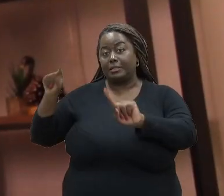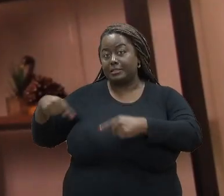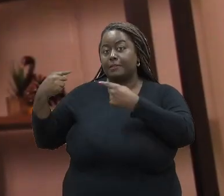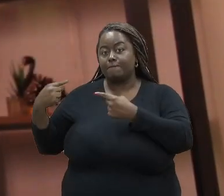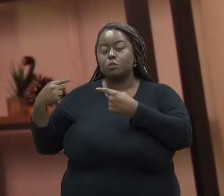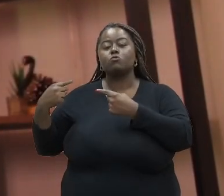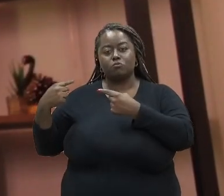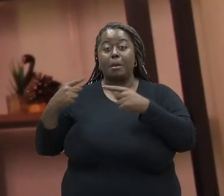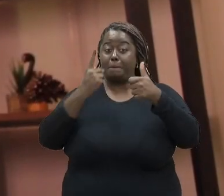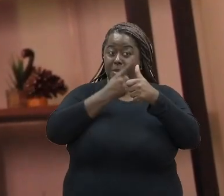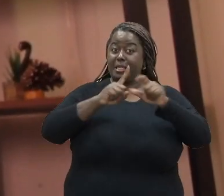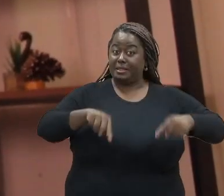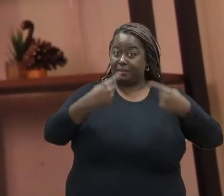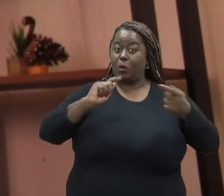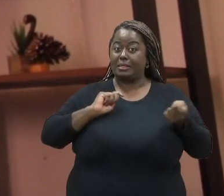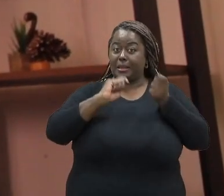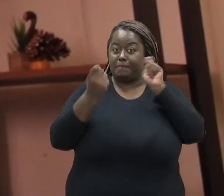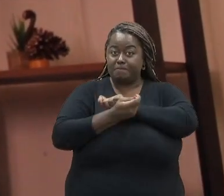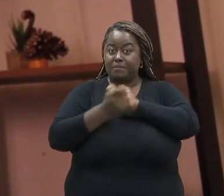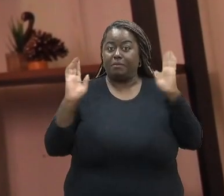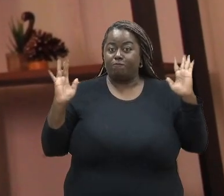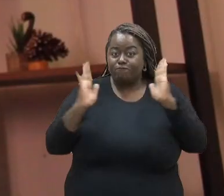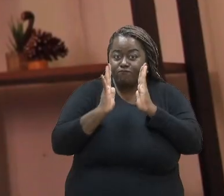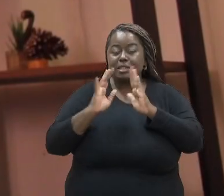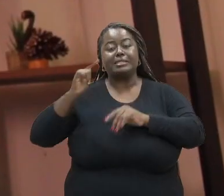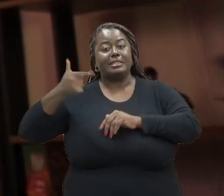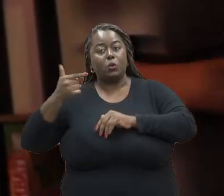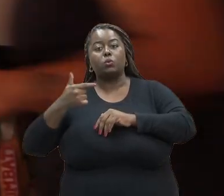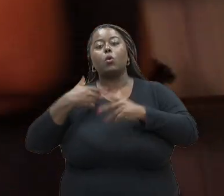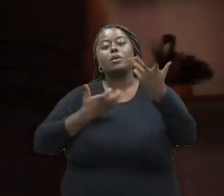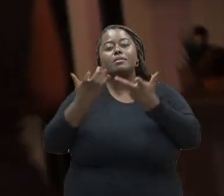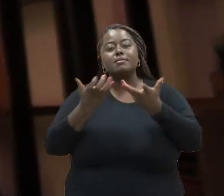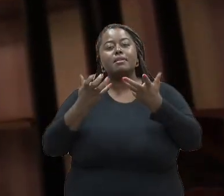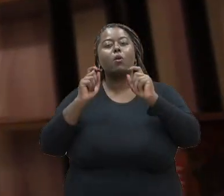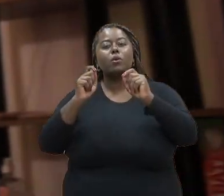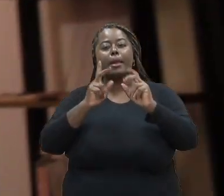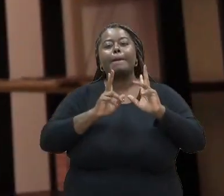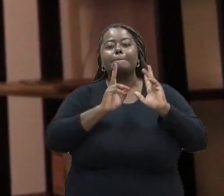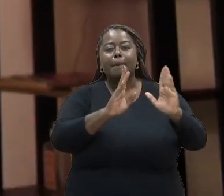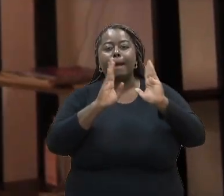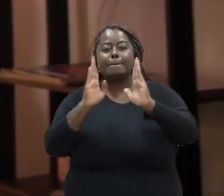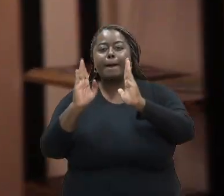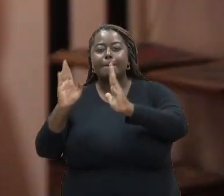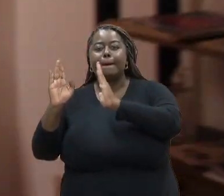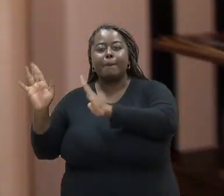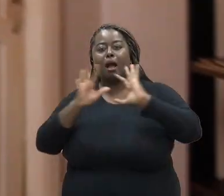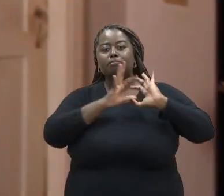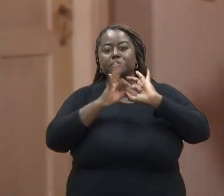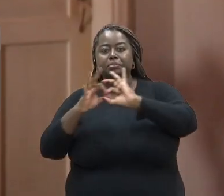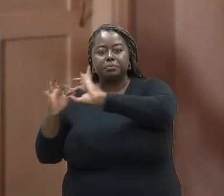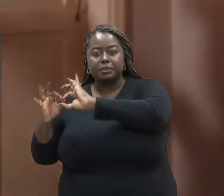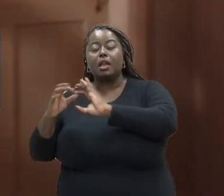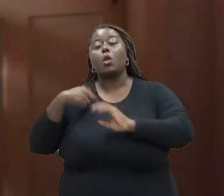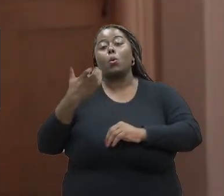que surgiu depois da adaptação foi que eu queria fazer um plano sequência. A princípio eu queria que a primeira parte do filme